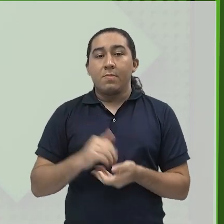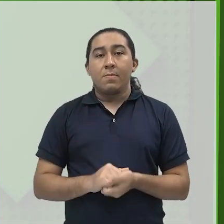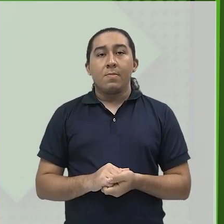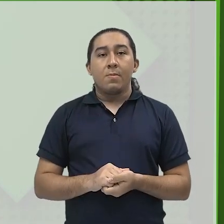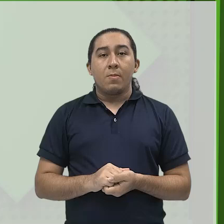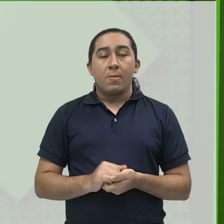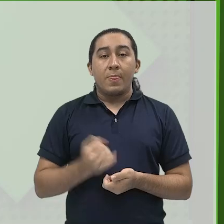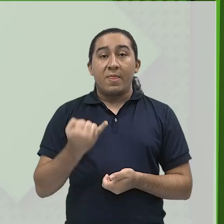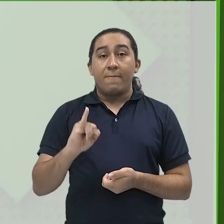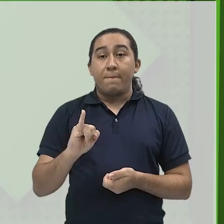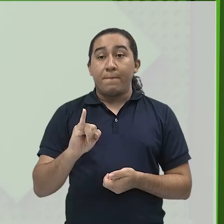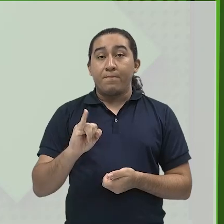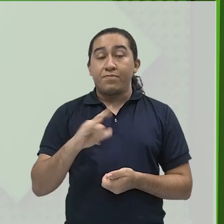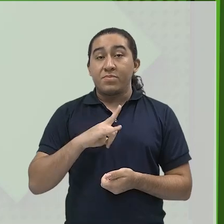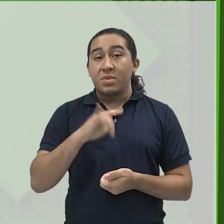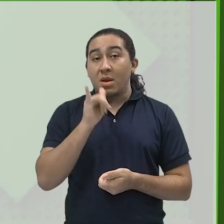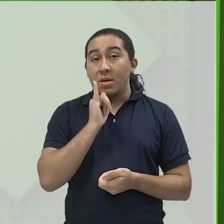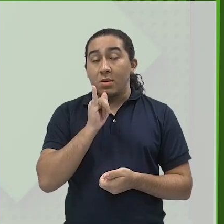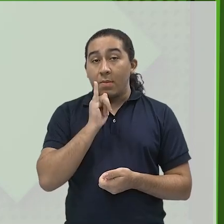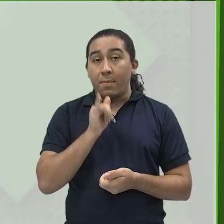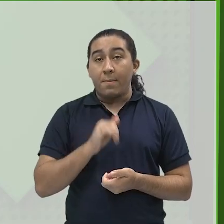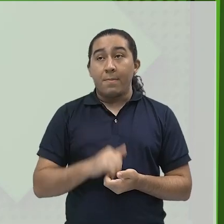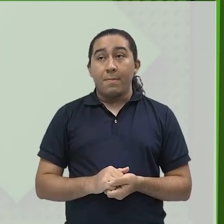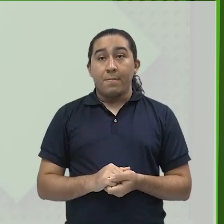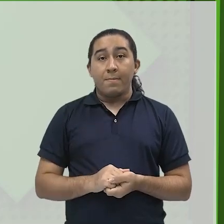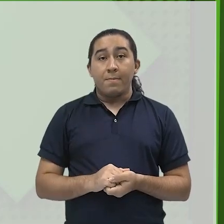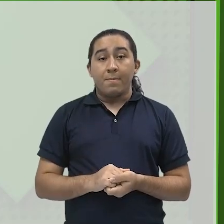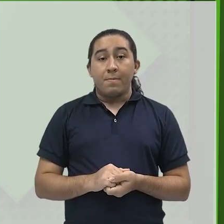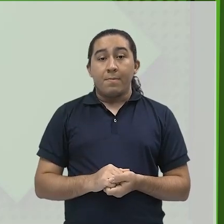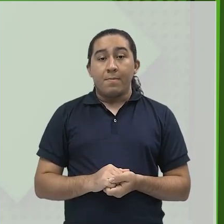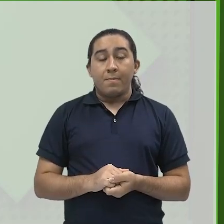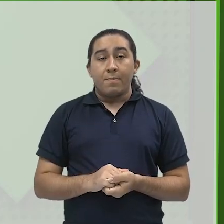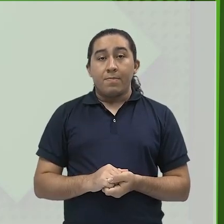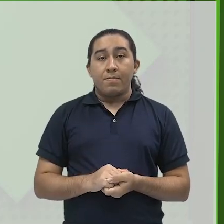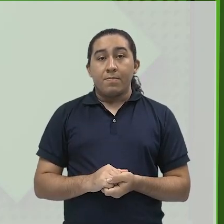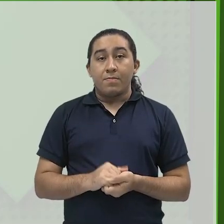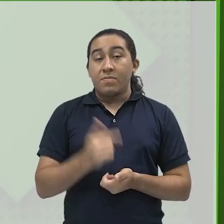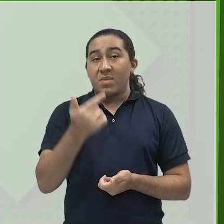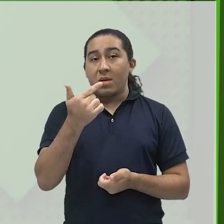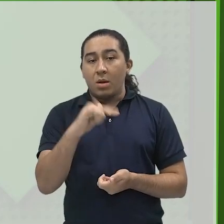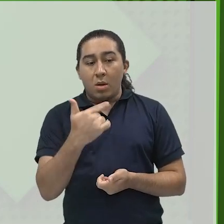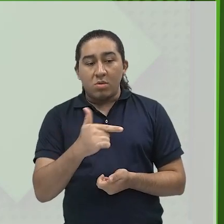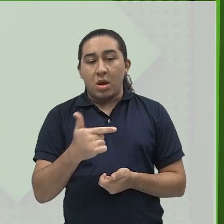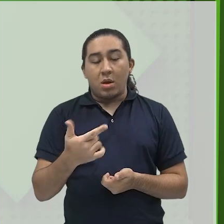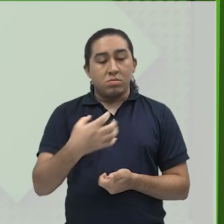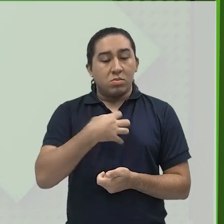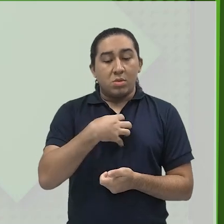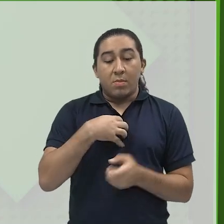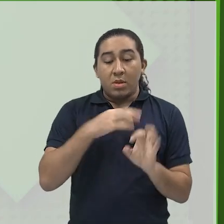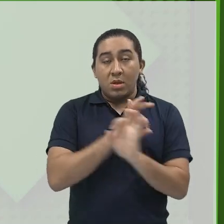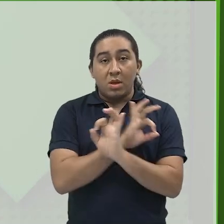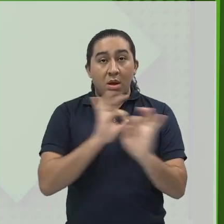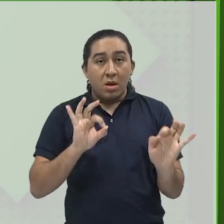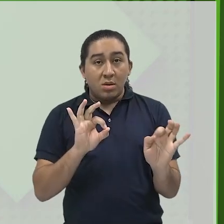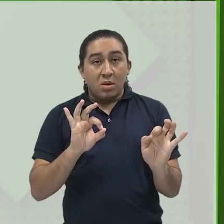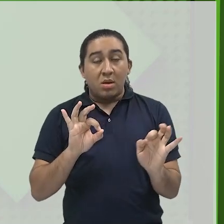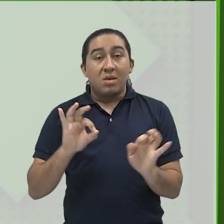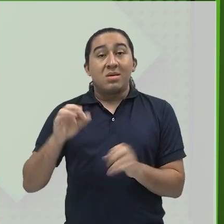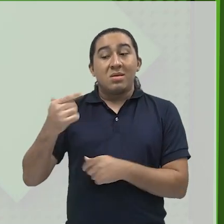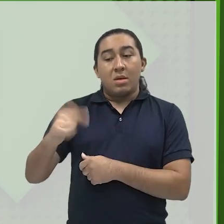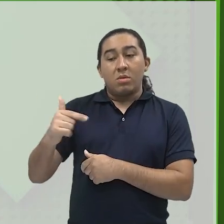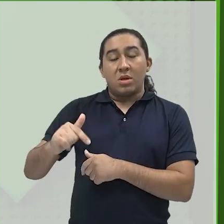ocorre a infecção, mas sem os sintomas aparentes, ele não desenvolveu a